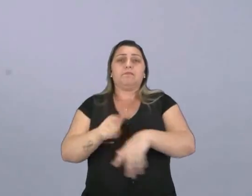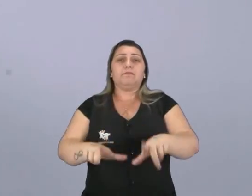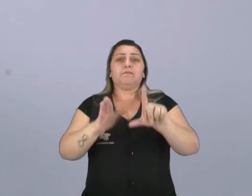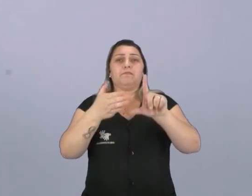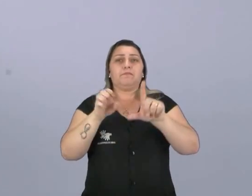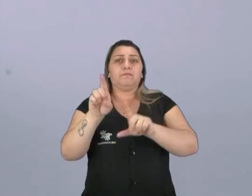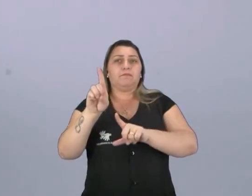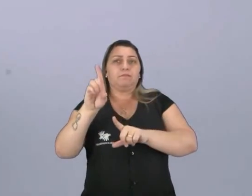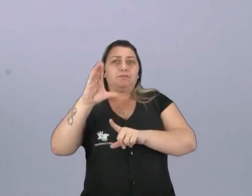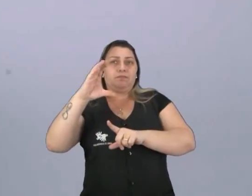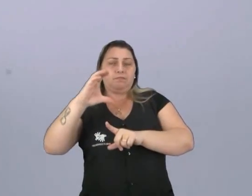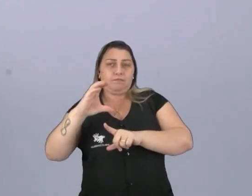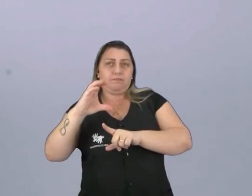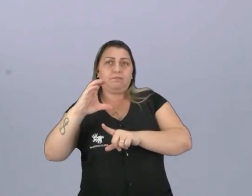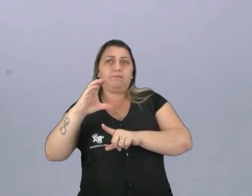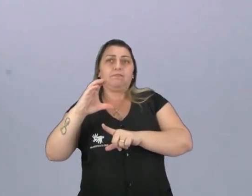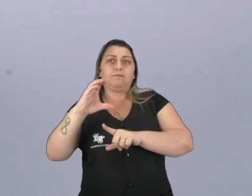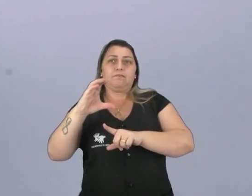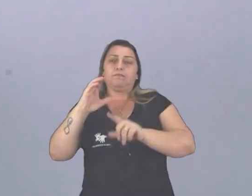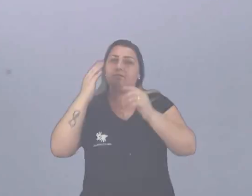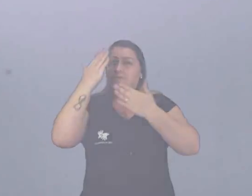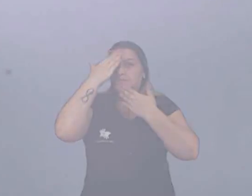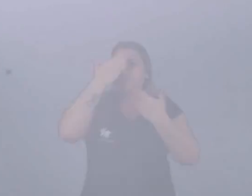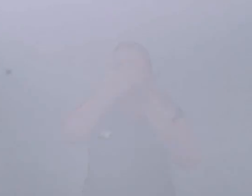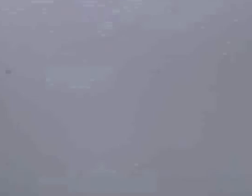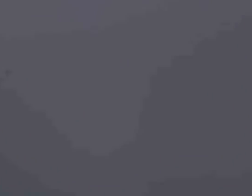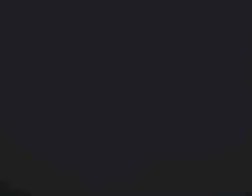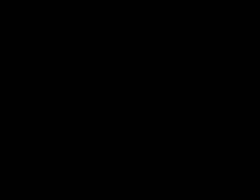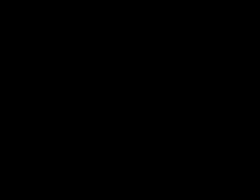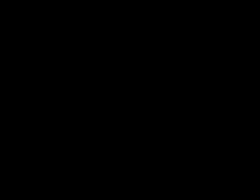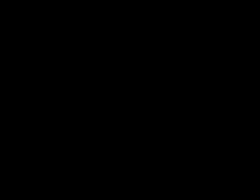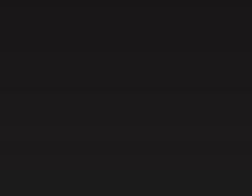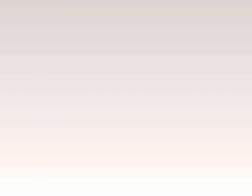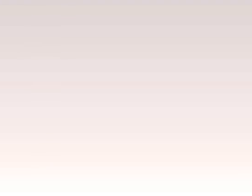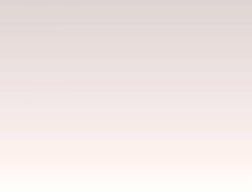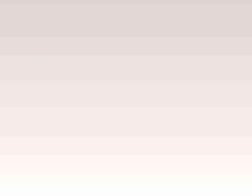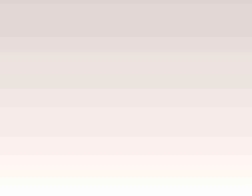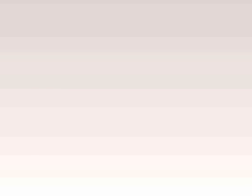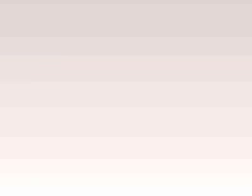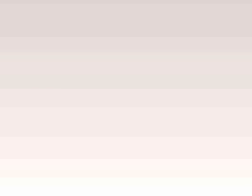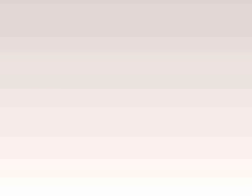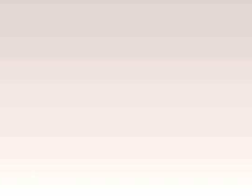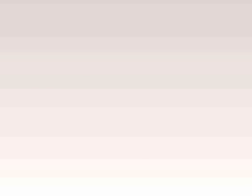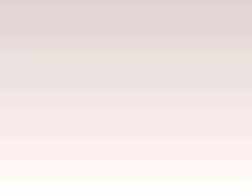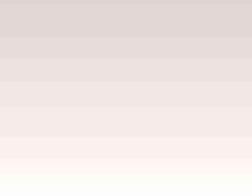acessem o portal Eduque Acre. Obrigada.